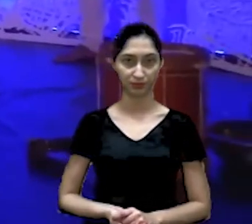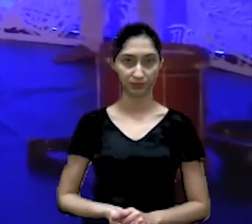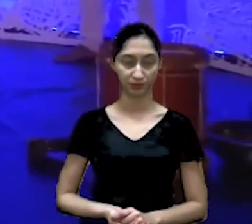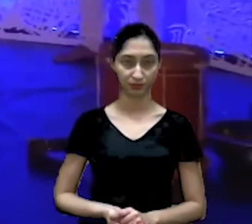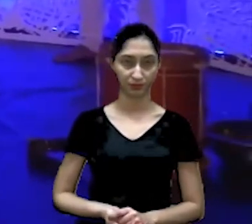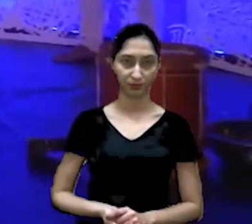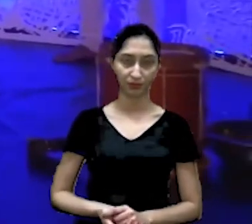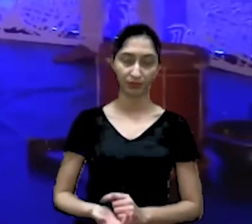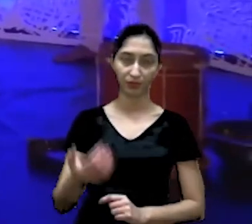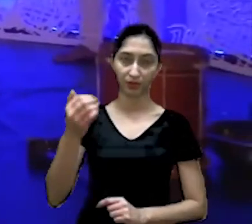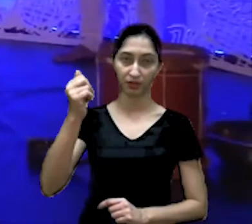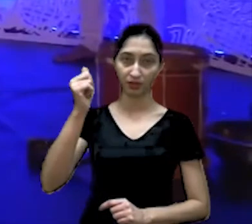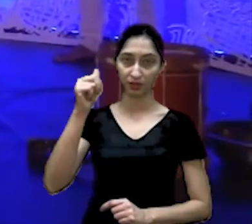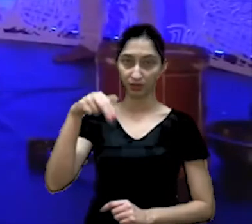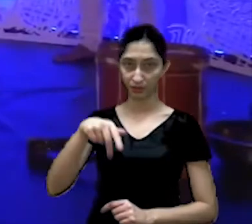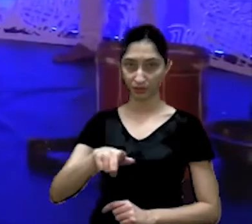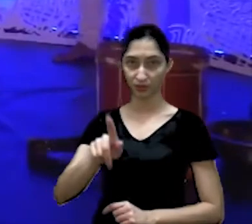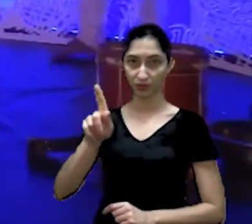Angola,